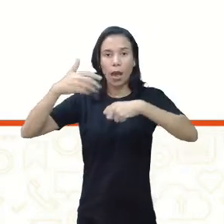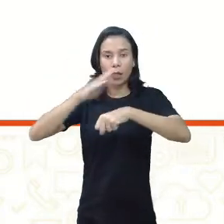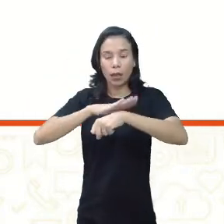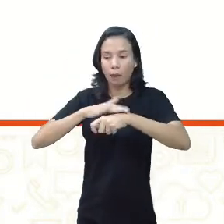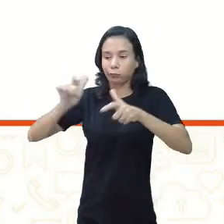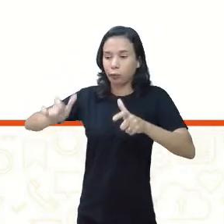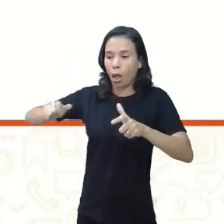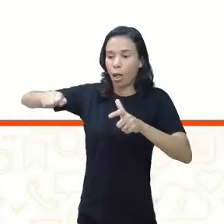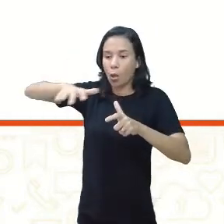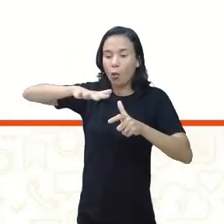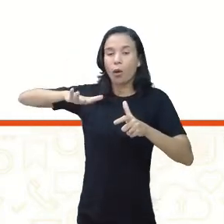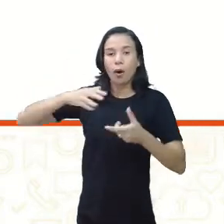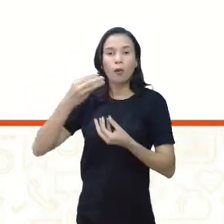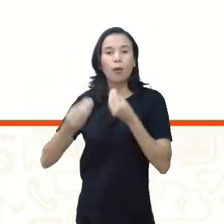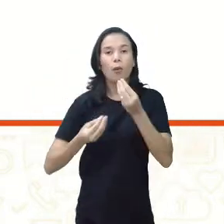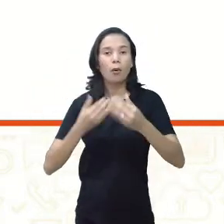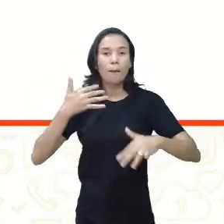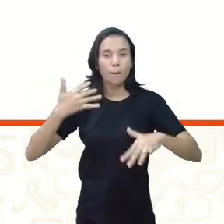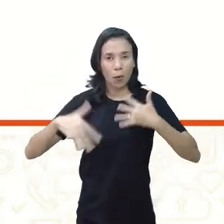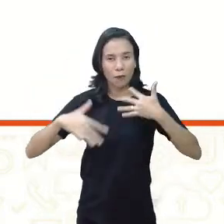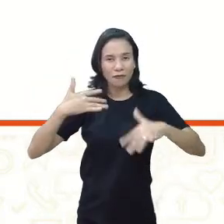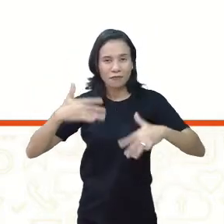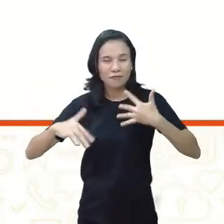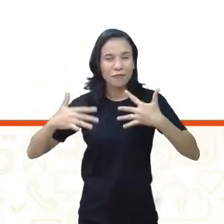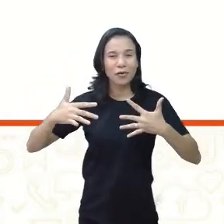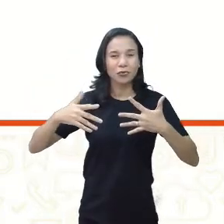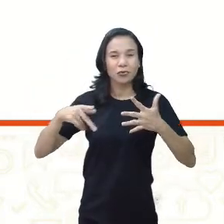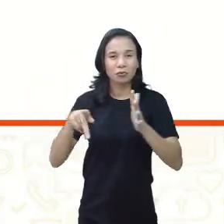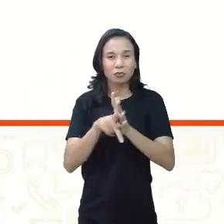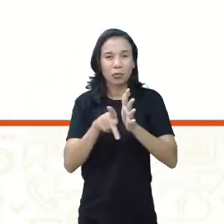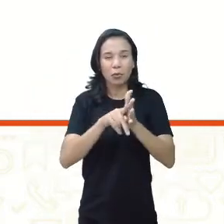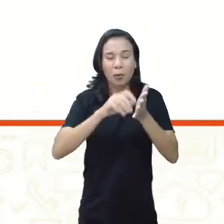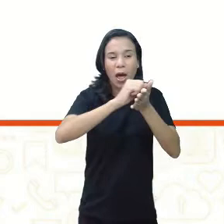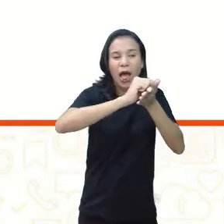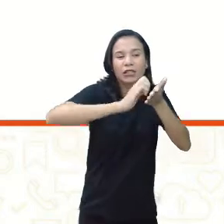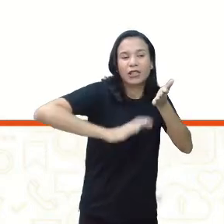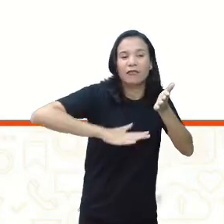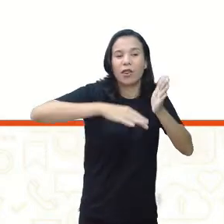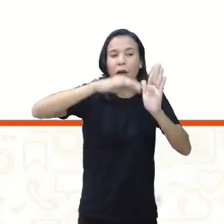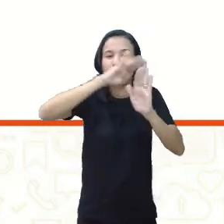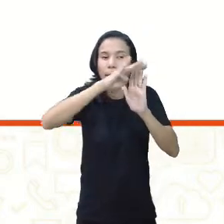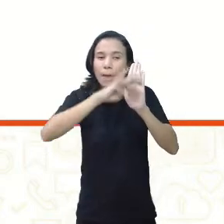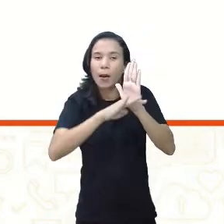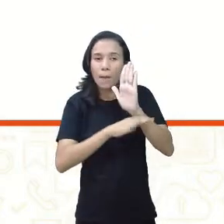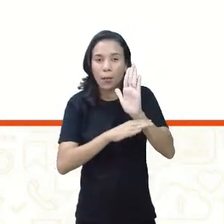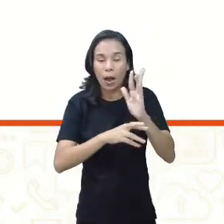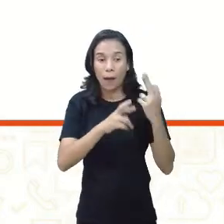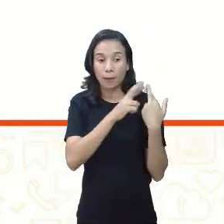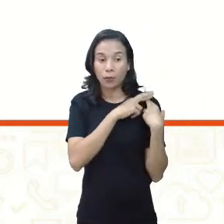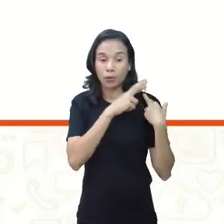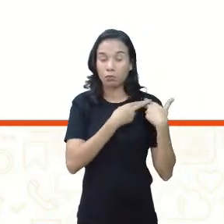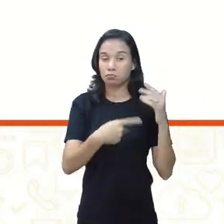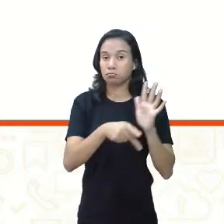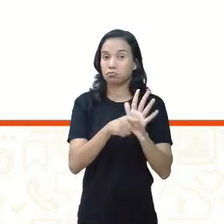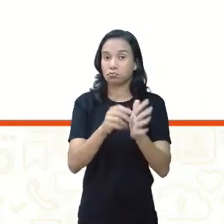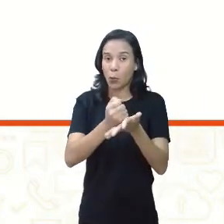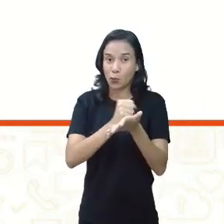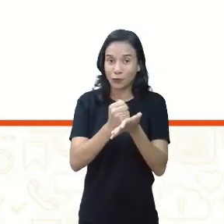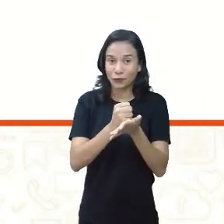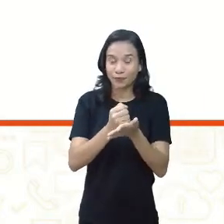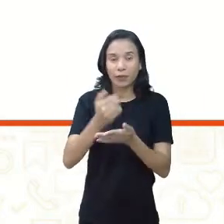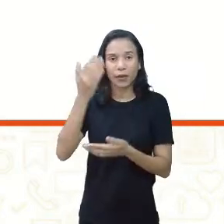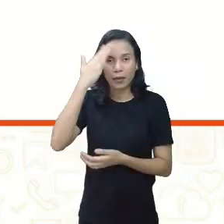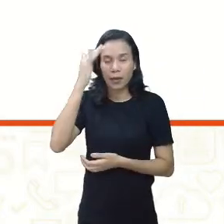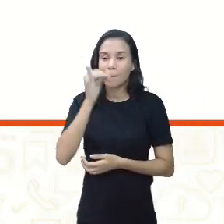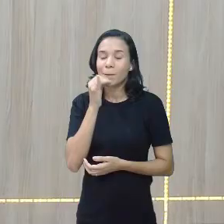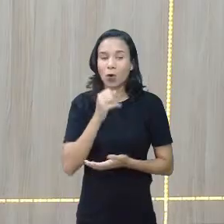A partir dos seus movimentos, né? Das suas tarefas em relação ao jogo. Então, ele entende que o jogo tem uma